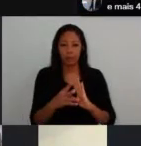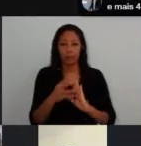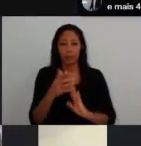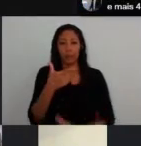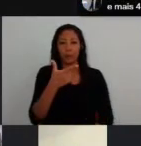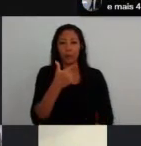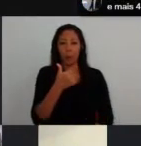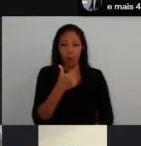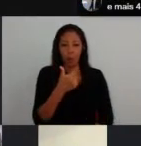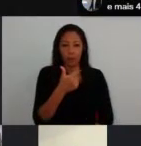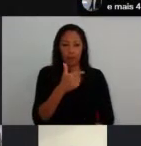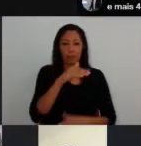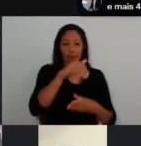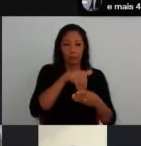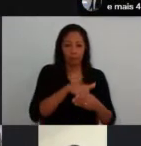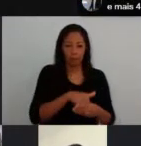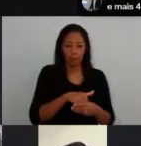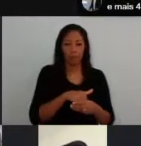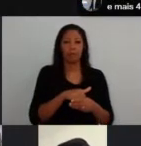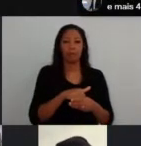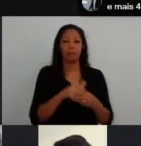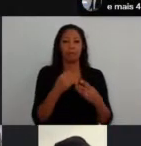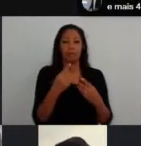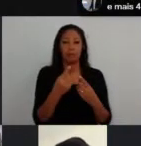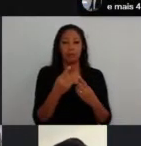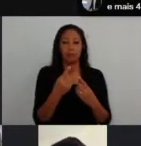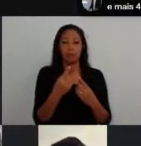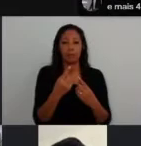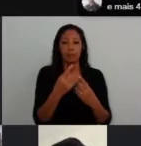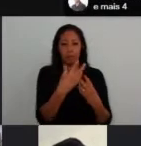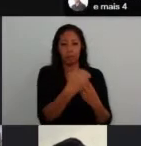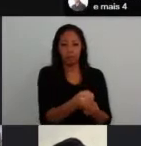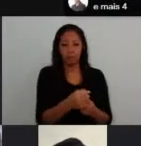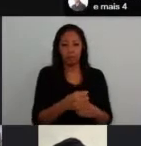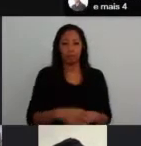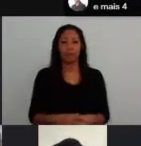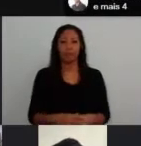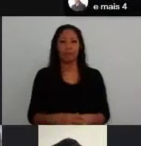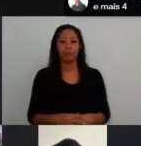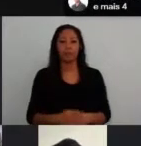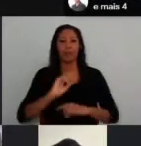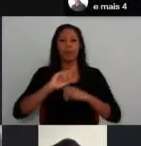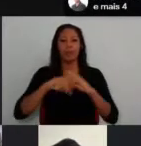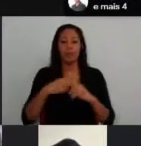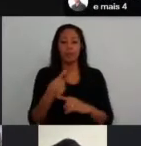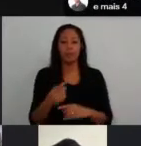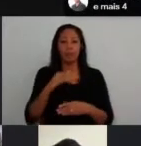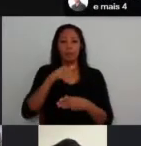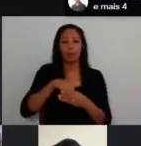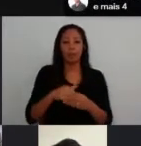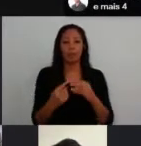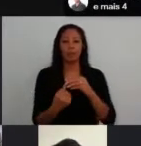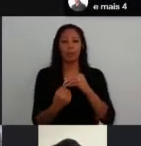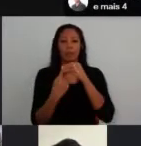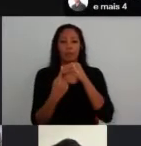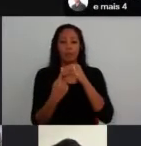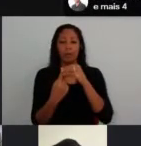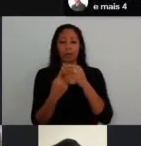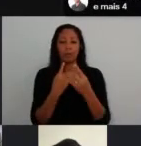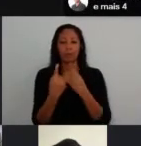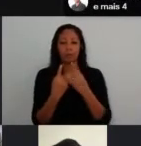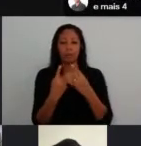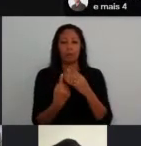favor e 2 votos contra. Por seguinte, foi colocado em única discussão e única votação as emendas número